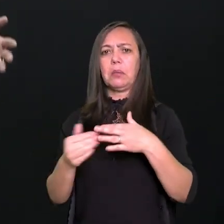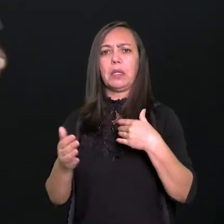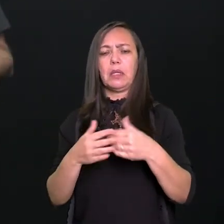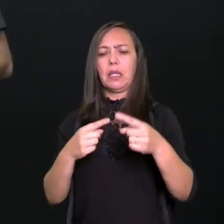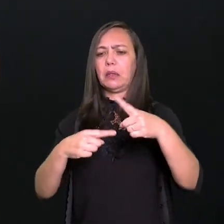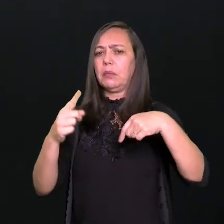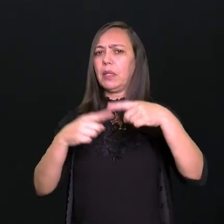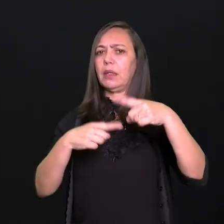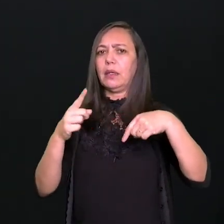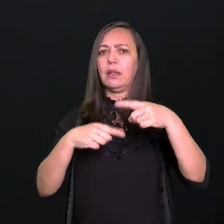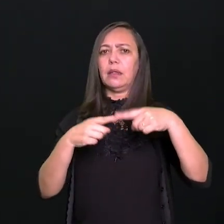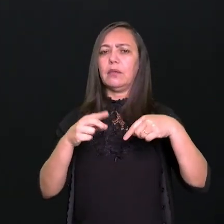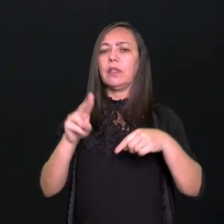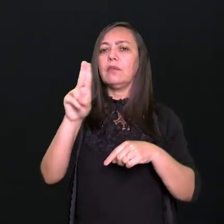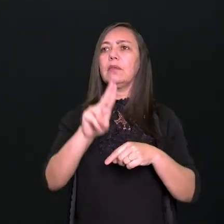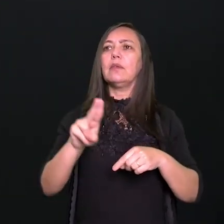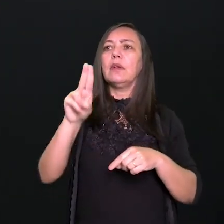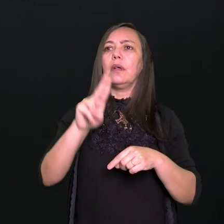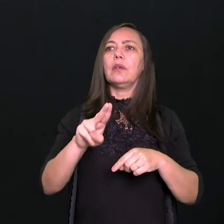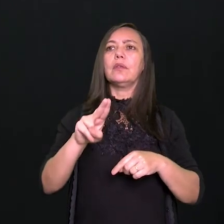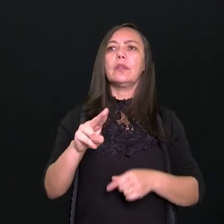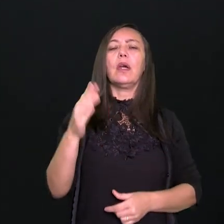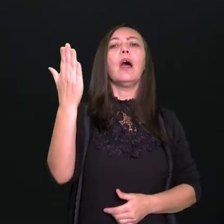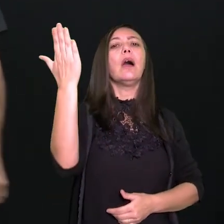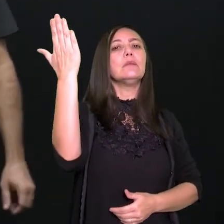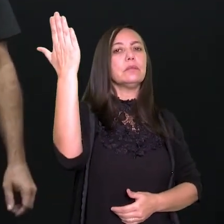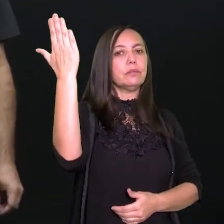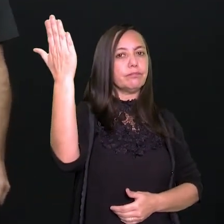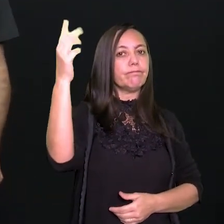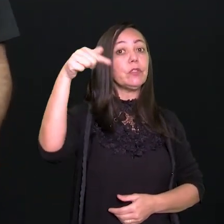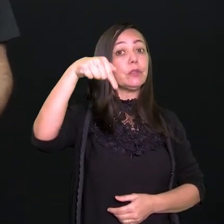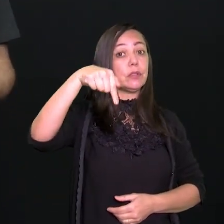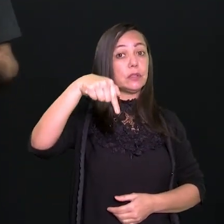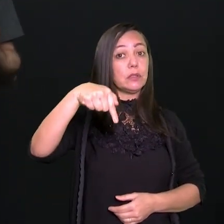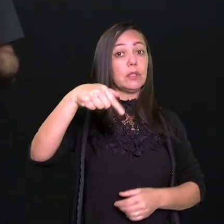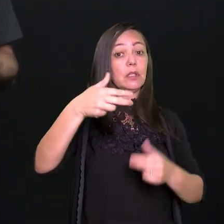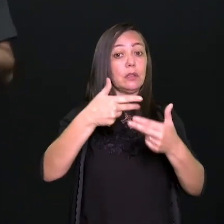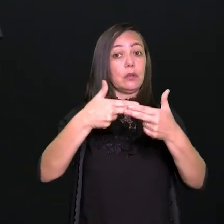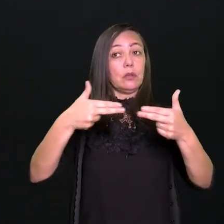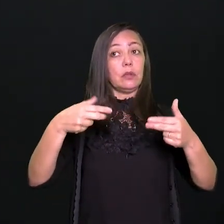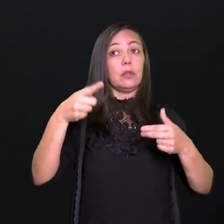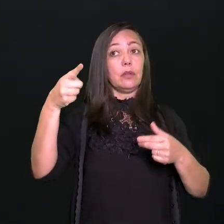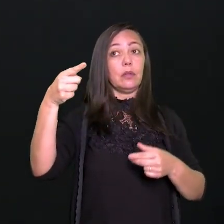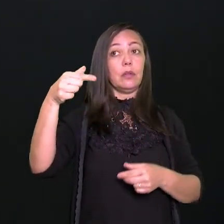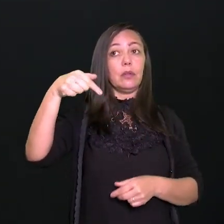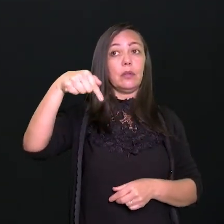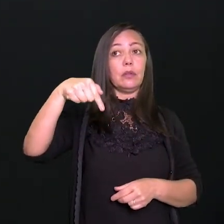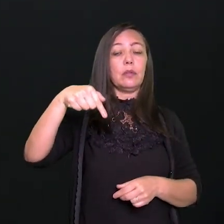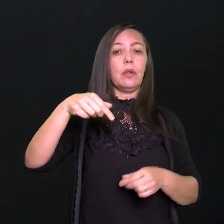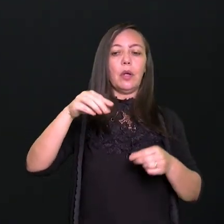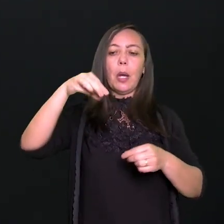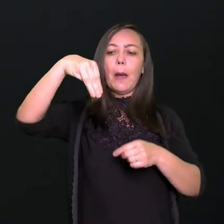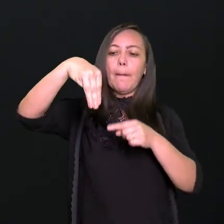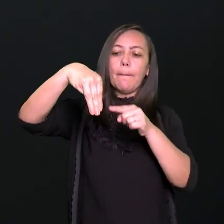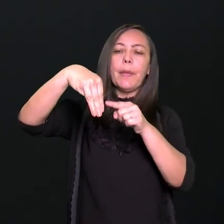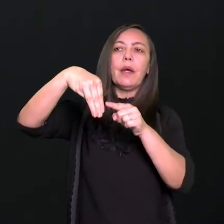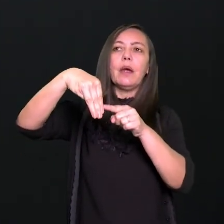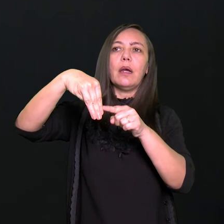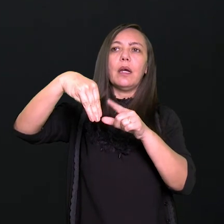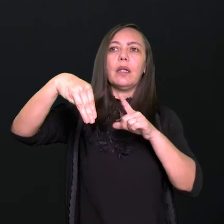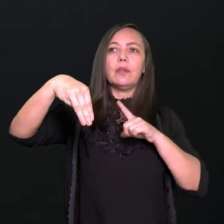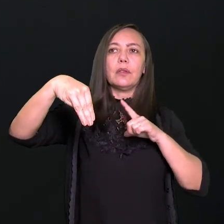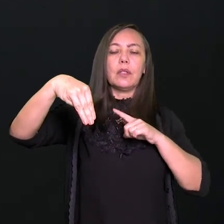vai trabalhar, você vai utilizar esses 7 elementos aqui. Quais são os 7 elementos? O metro, onde